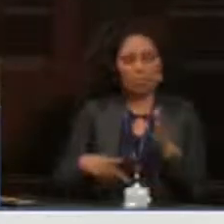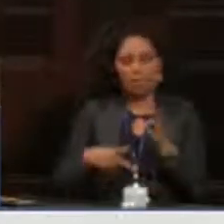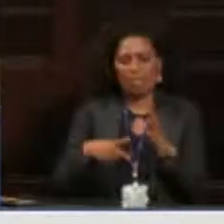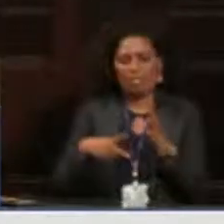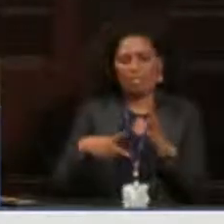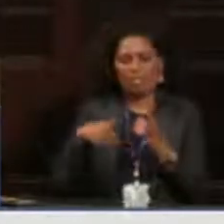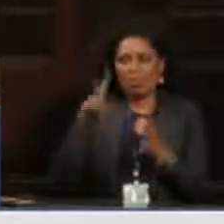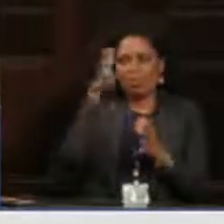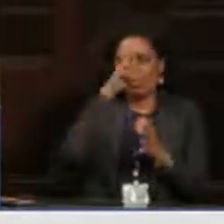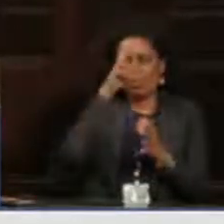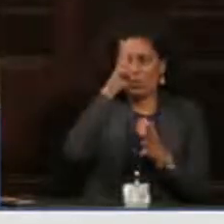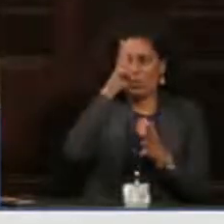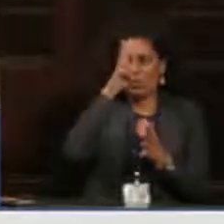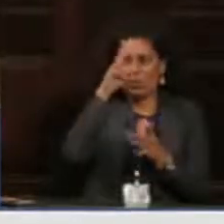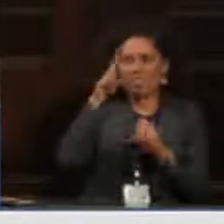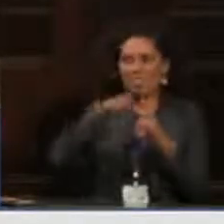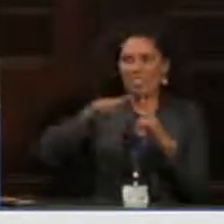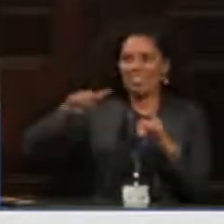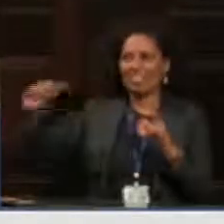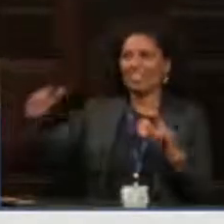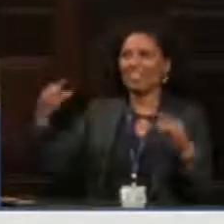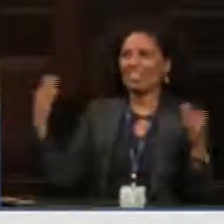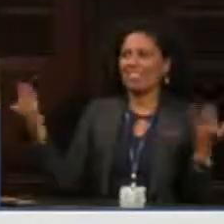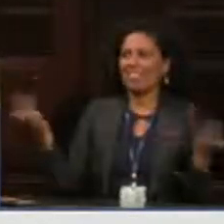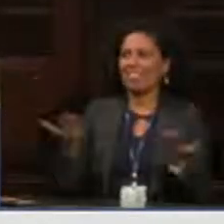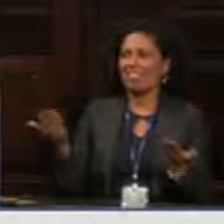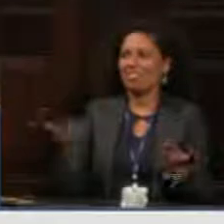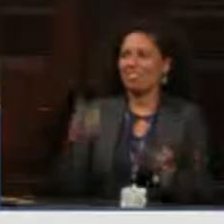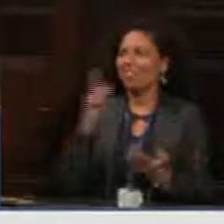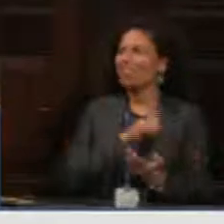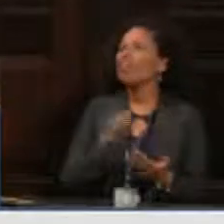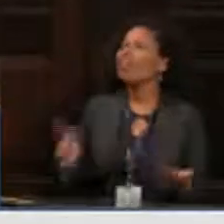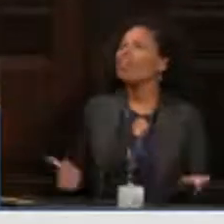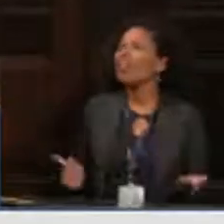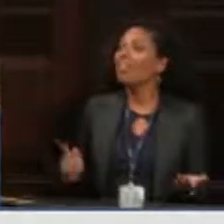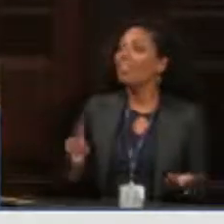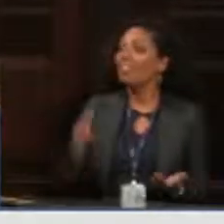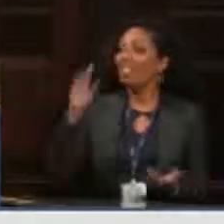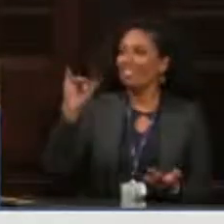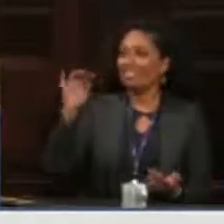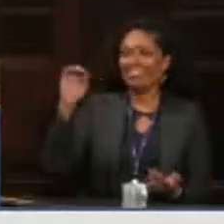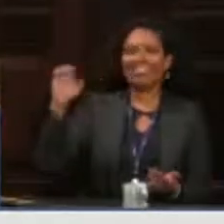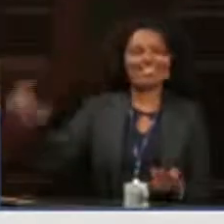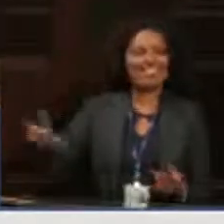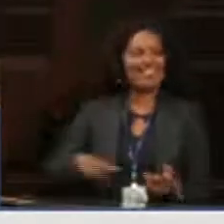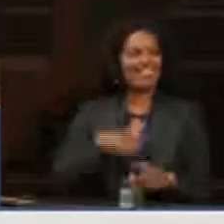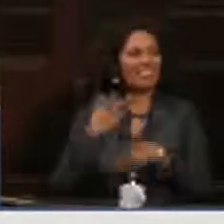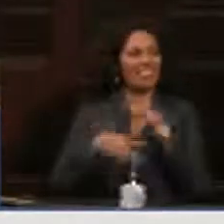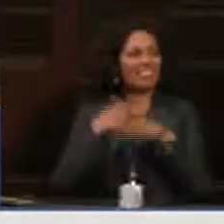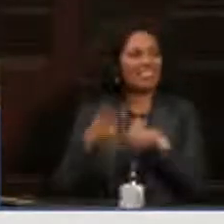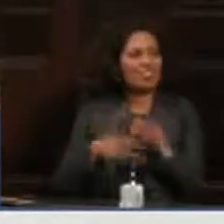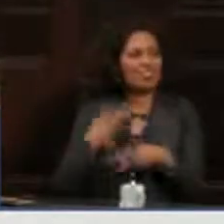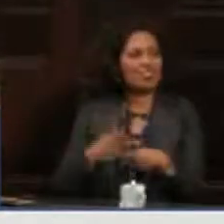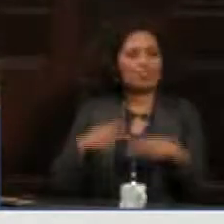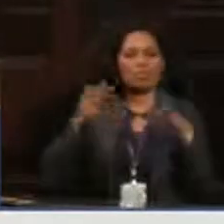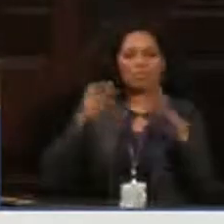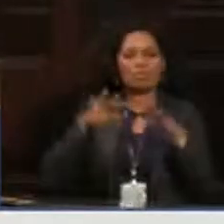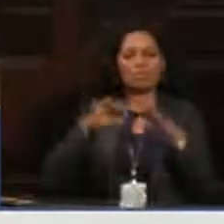dessa semana, o governador Wilson Witzel anunciou que rompeu o contrato de concessão do